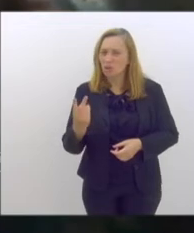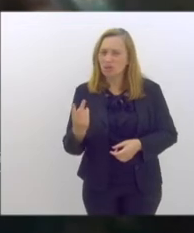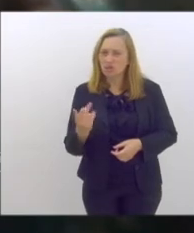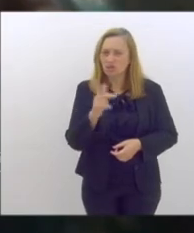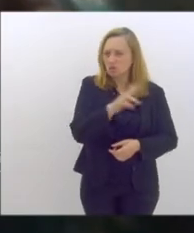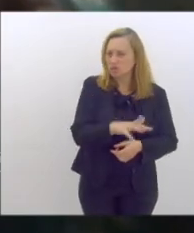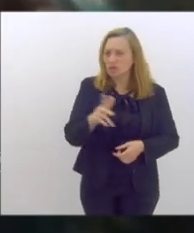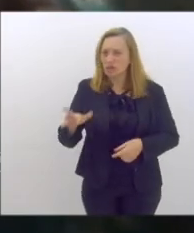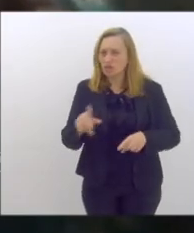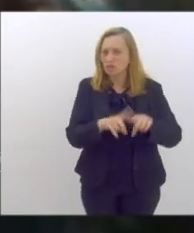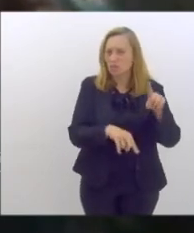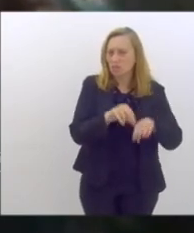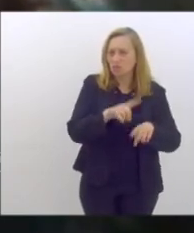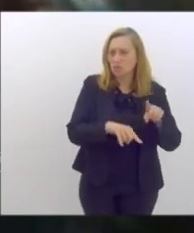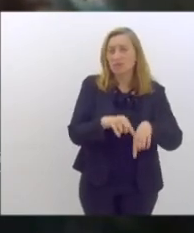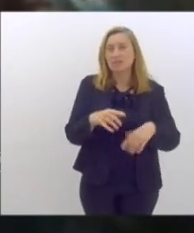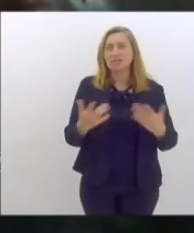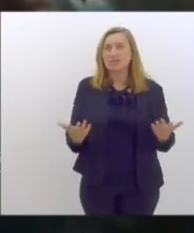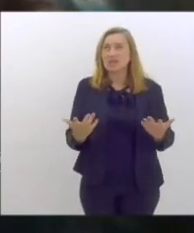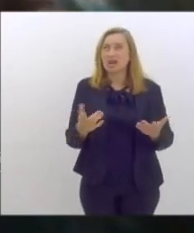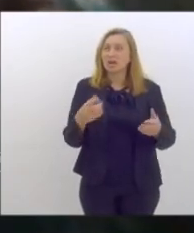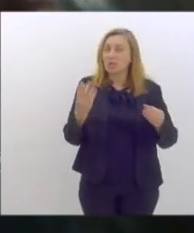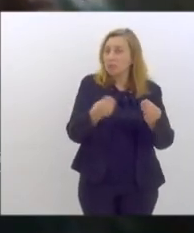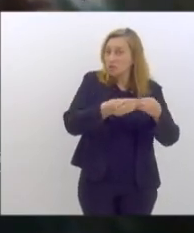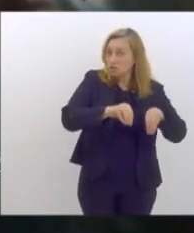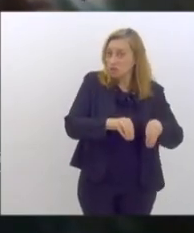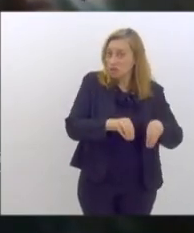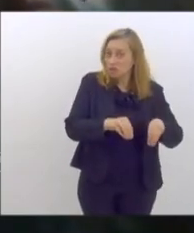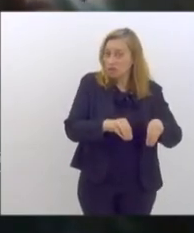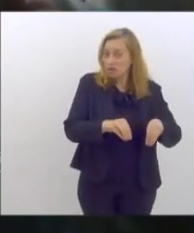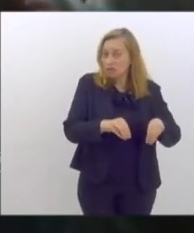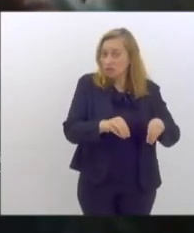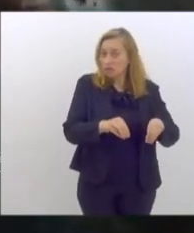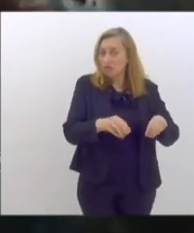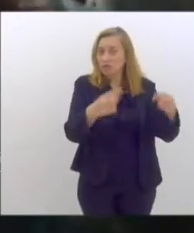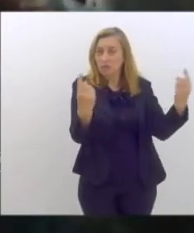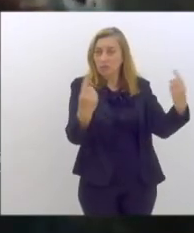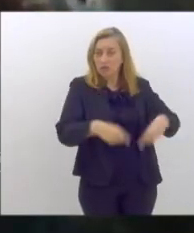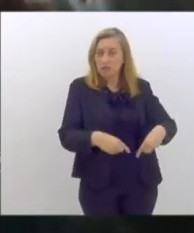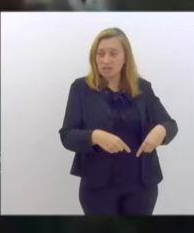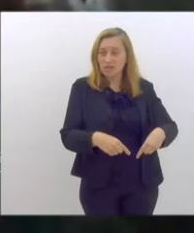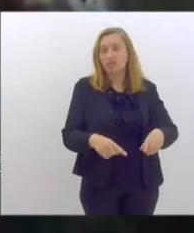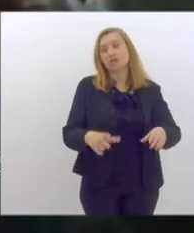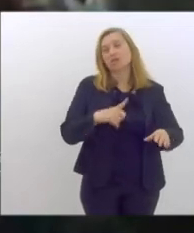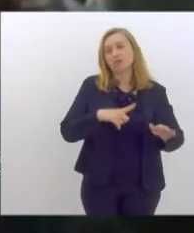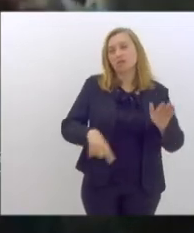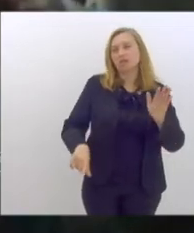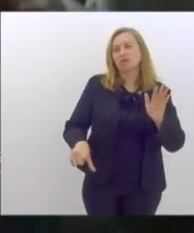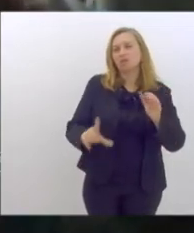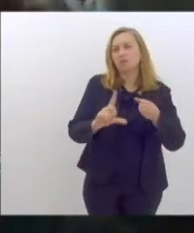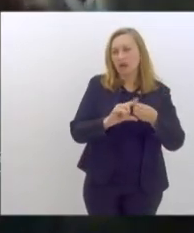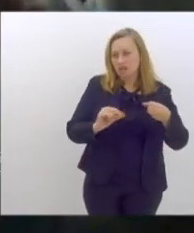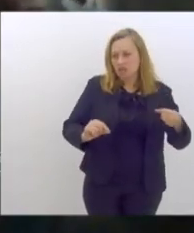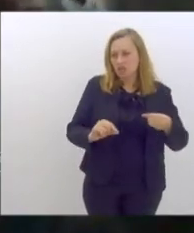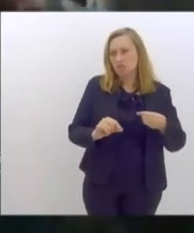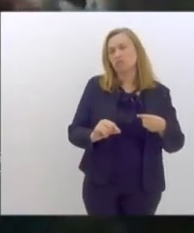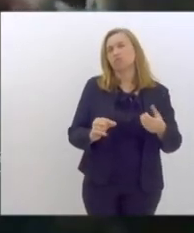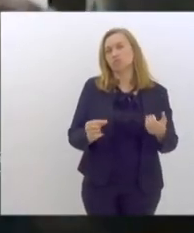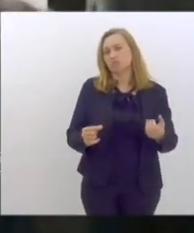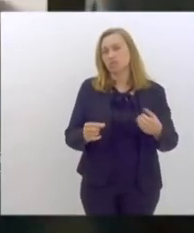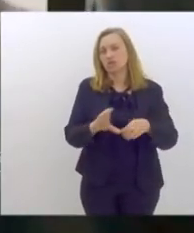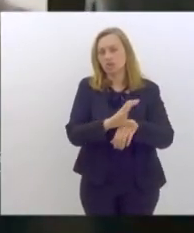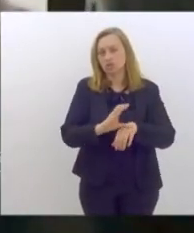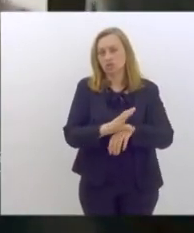o princípio da livre concorrência que tá no artigo da constituição é o meu aparecer é o meu